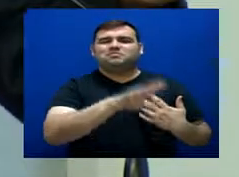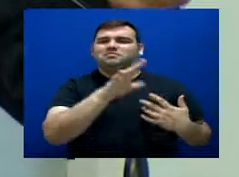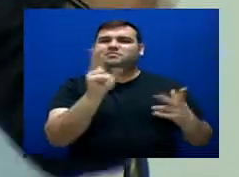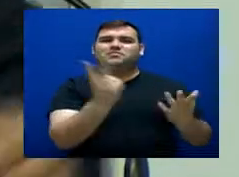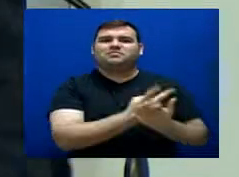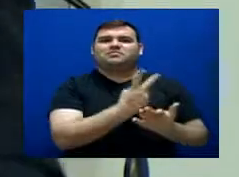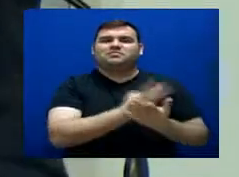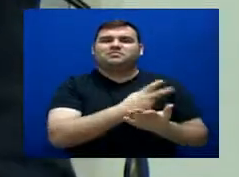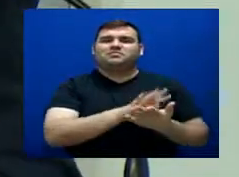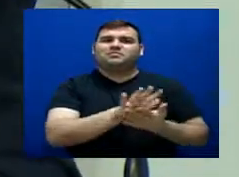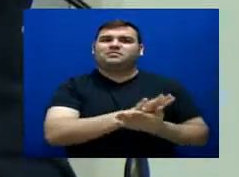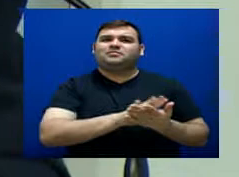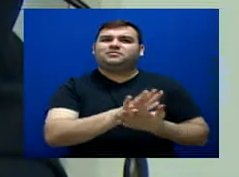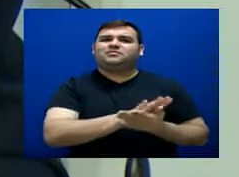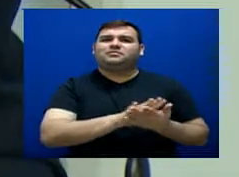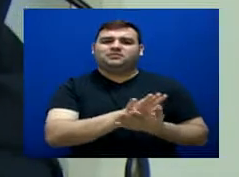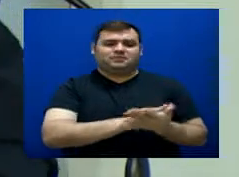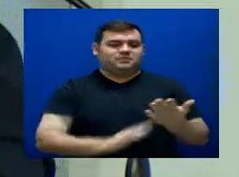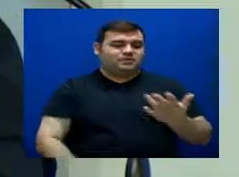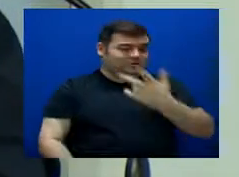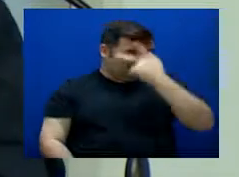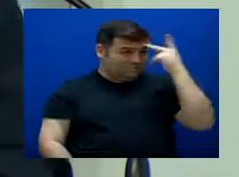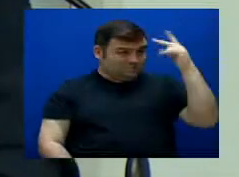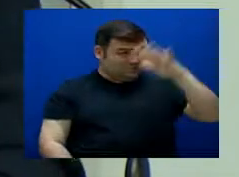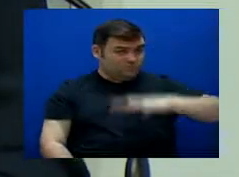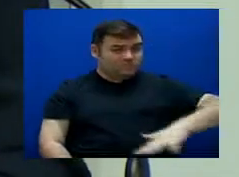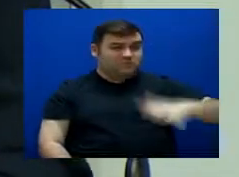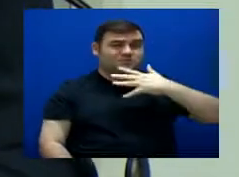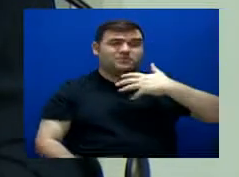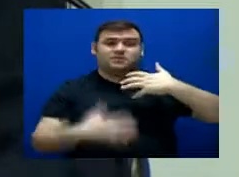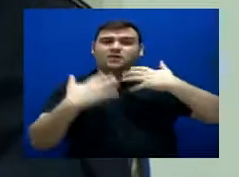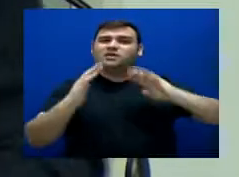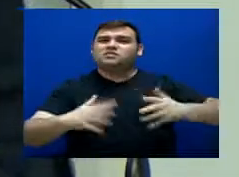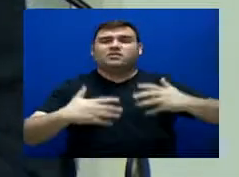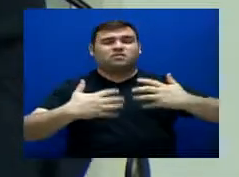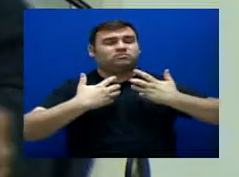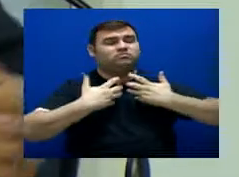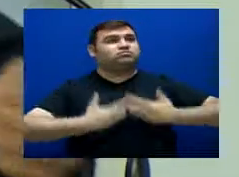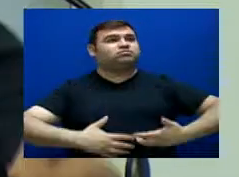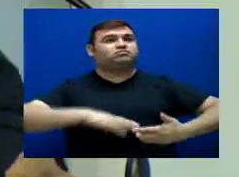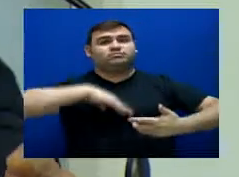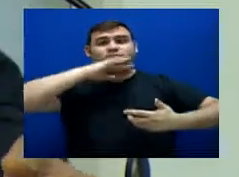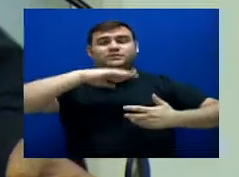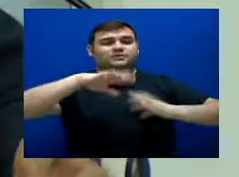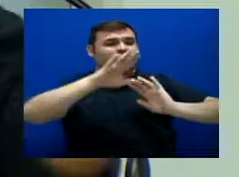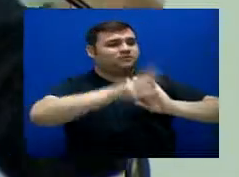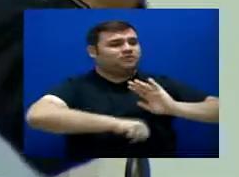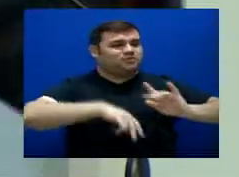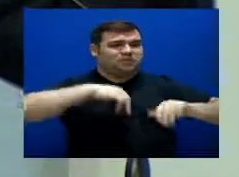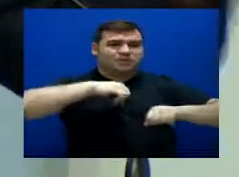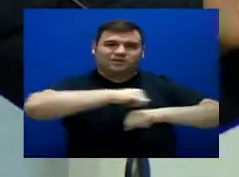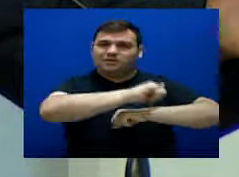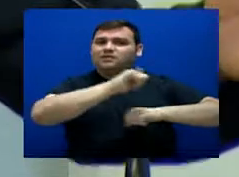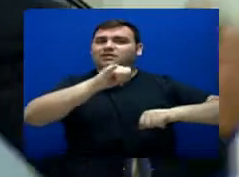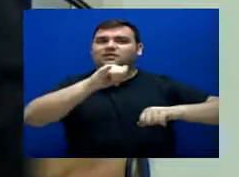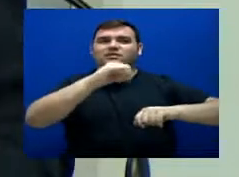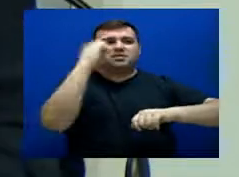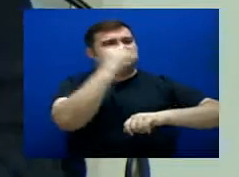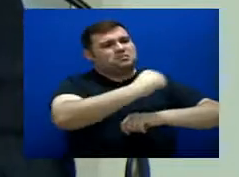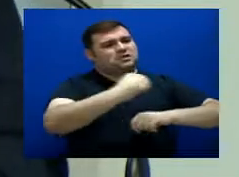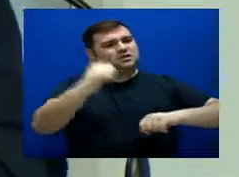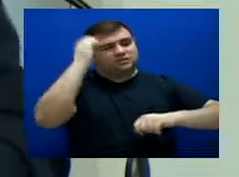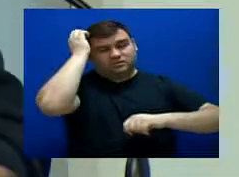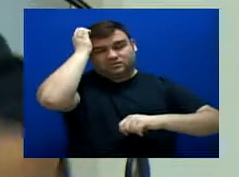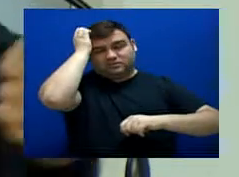o seu direito. A população está cansada de ser lesada, de ser roubada, de ser morta,